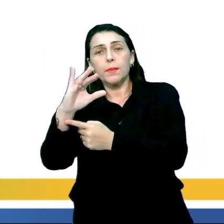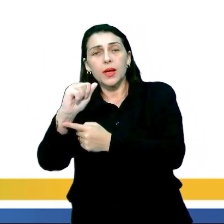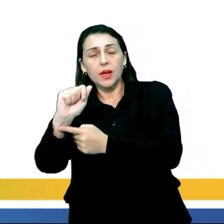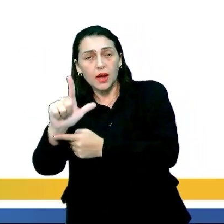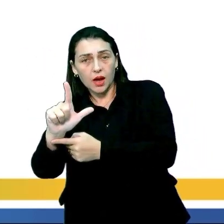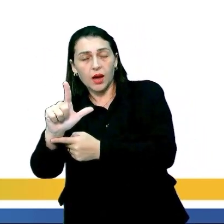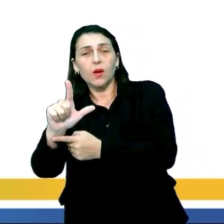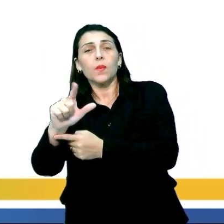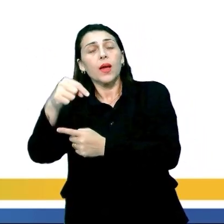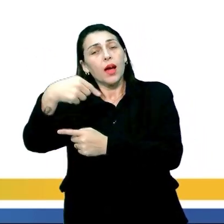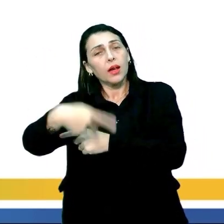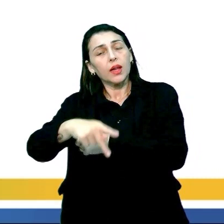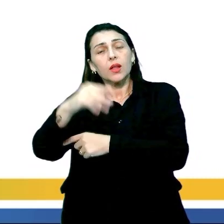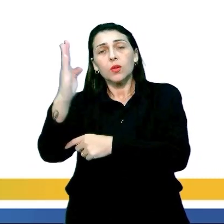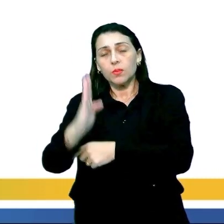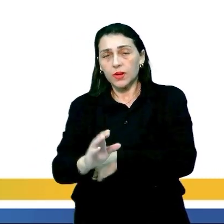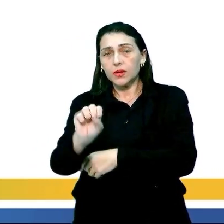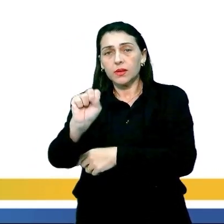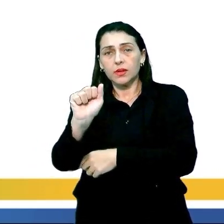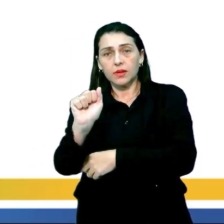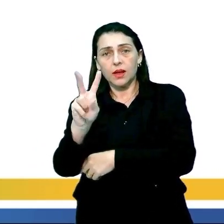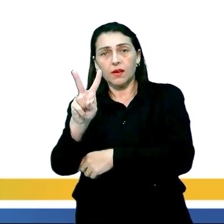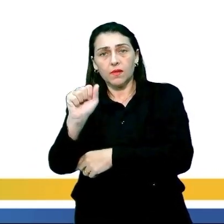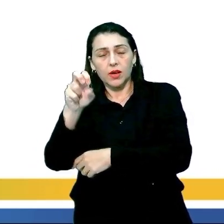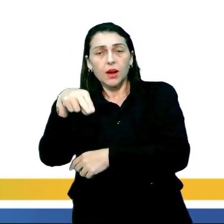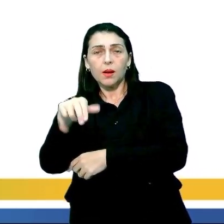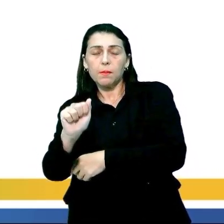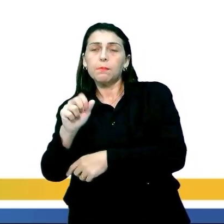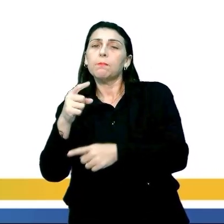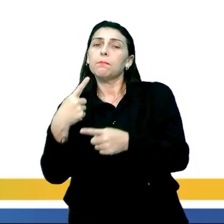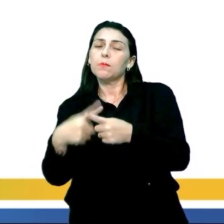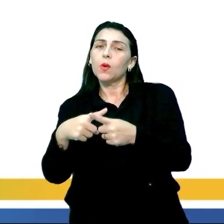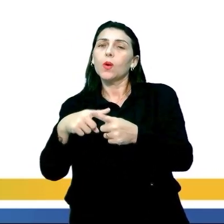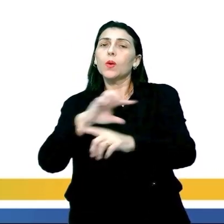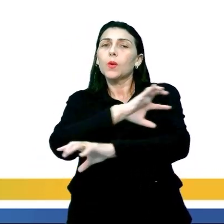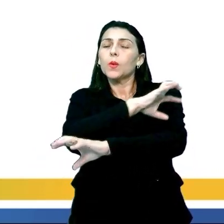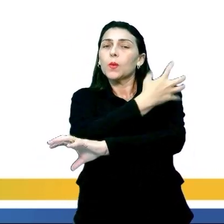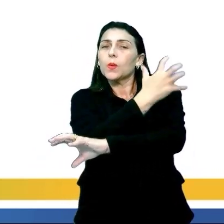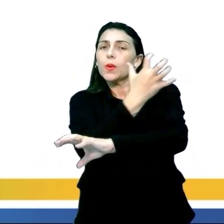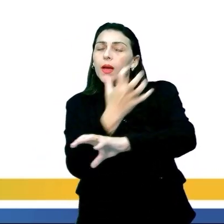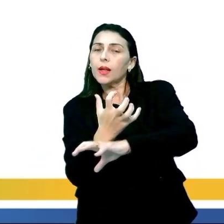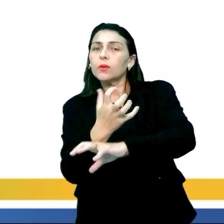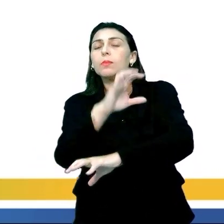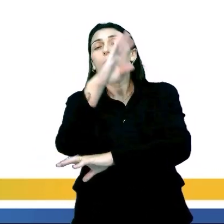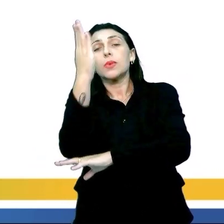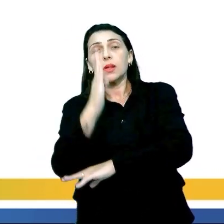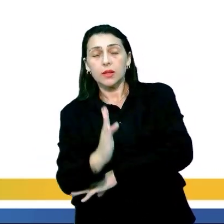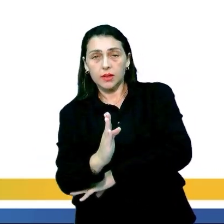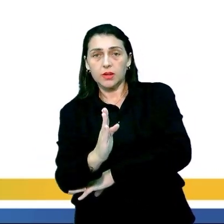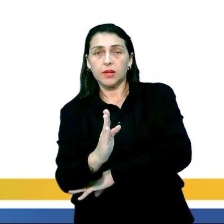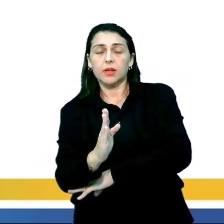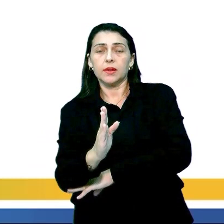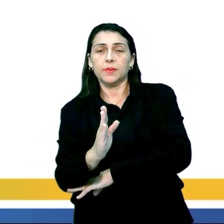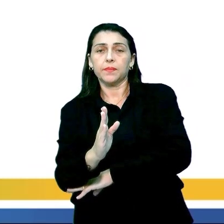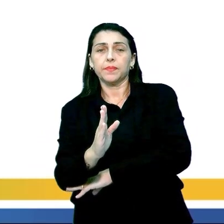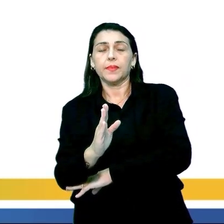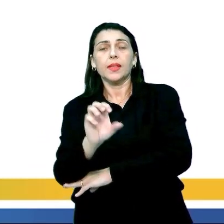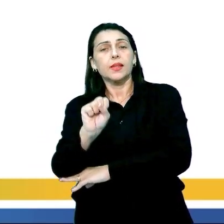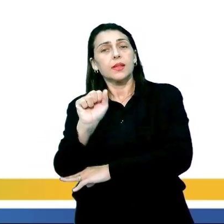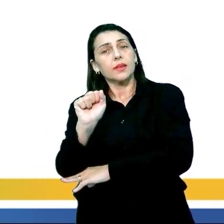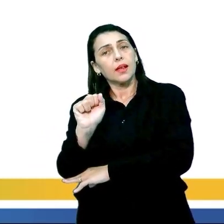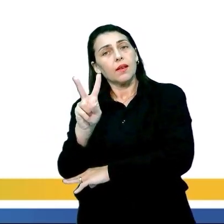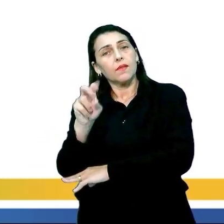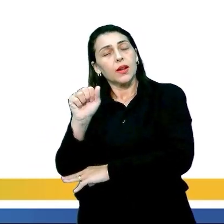E a savana no Brasil, ela pode ser chamada aí de cerrado brasileiro, ok? E a savana, ela não